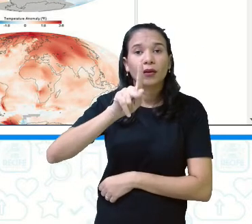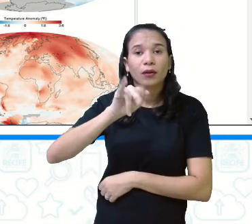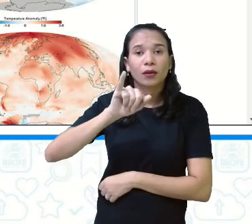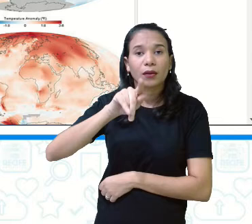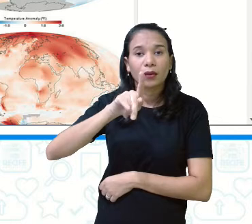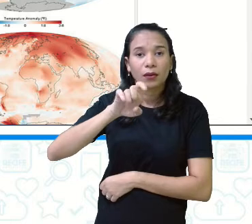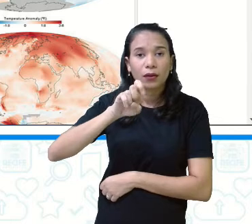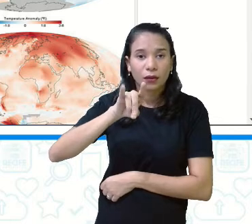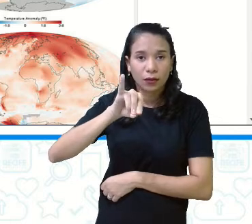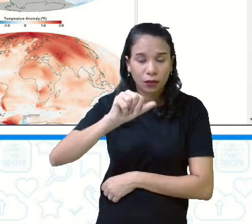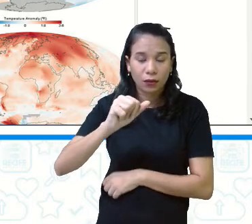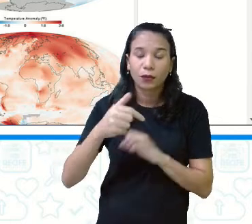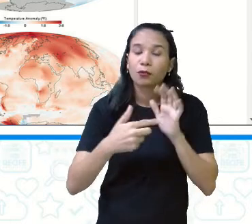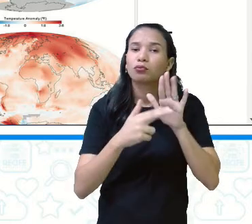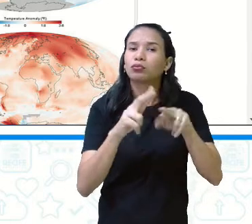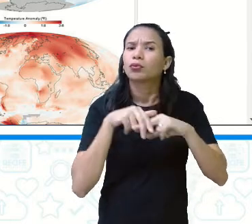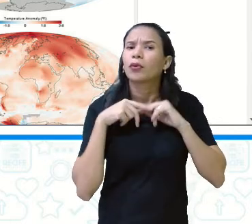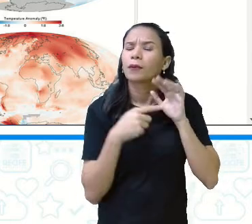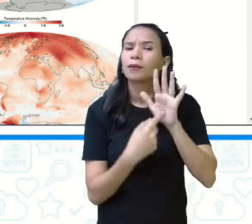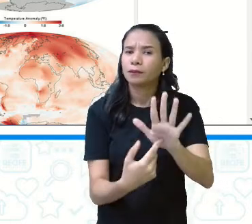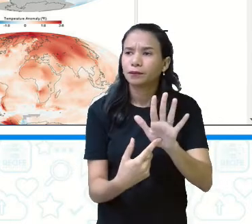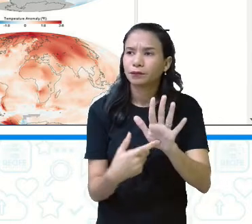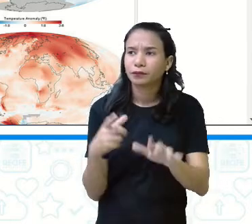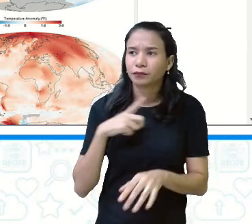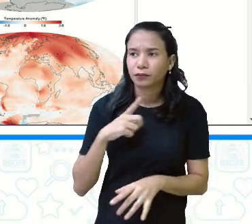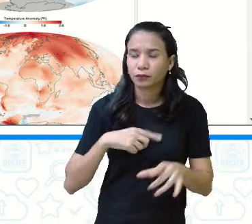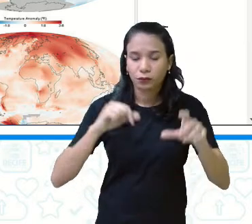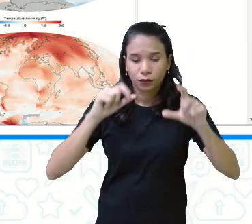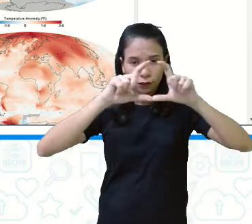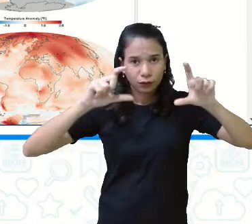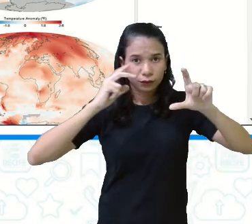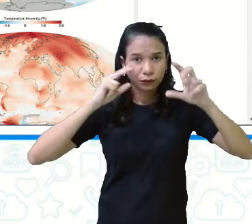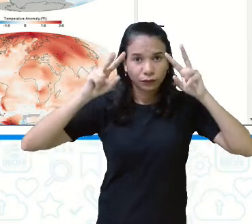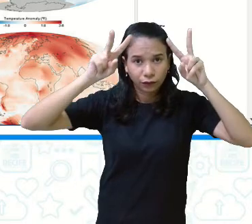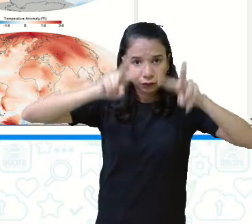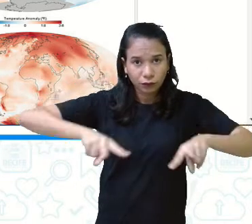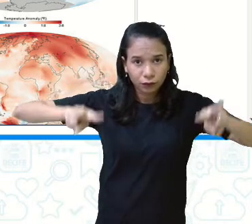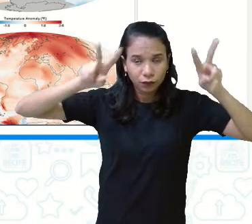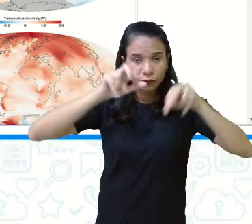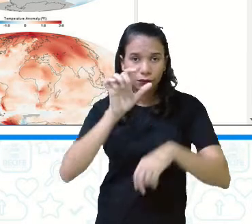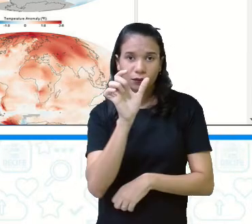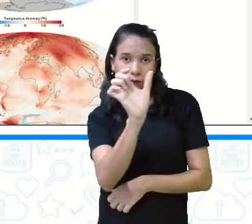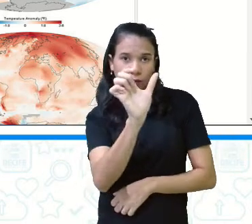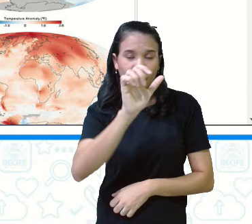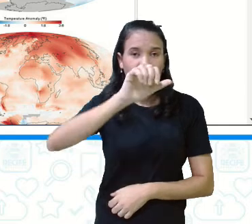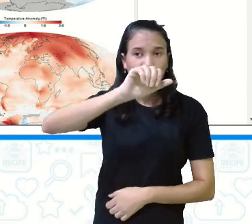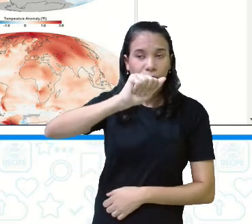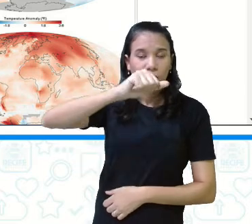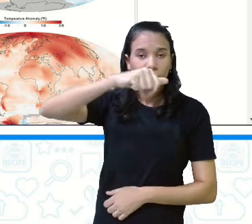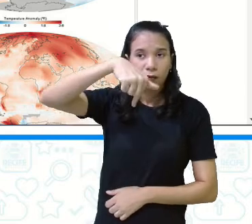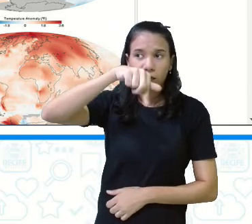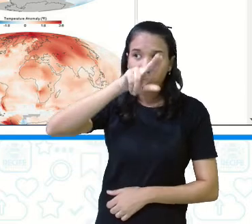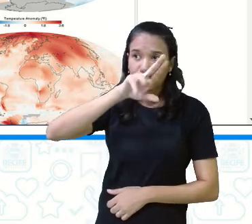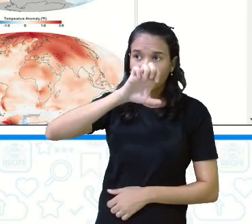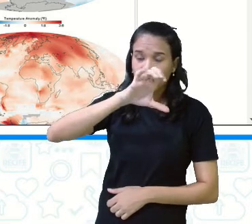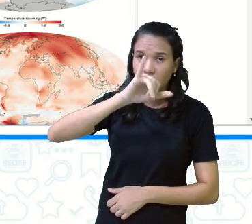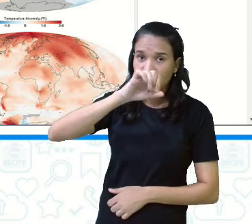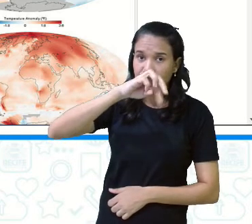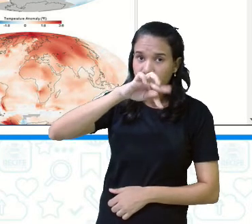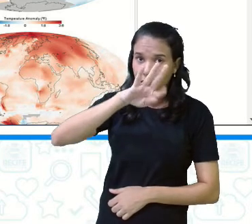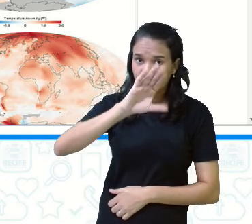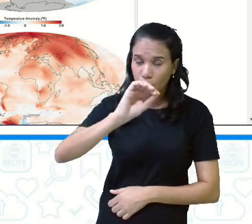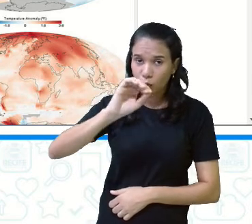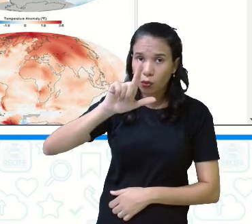pesquisas. Por que eu trouxe? Vejam bem. Aí em cima vocês estão conseguindo ler a palavra aquecimento global. Acho que vocês estão conseguindo ver. Não